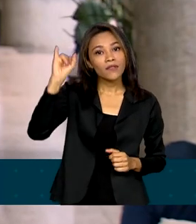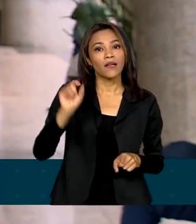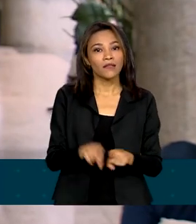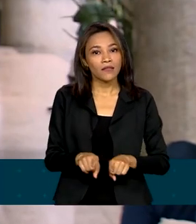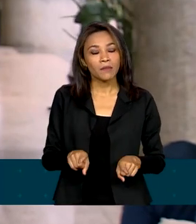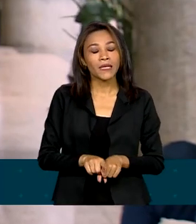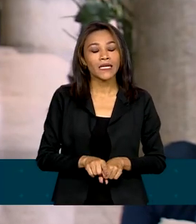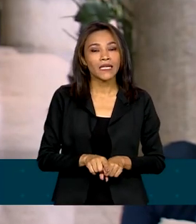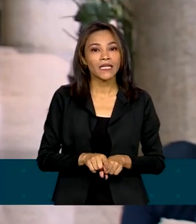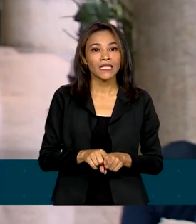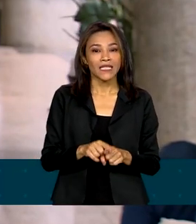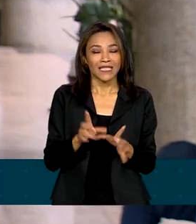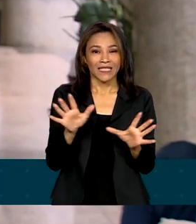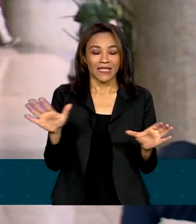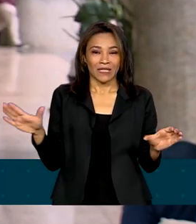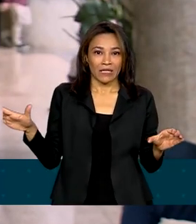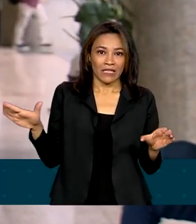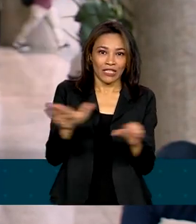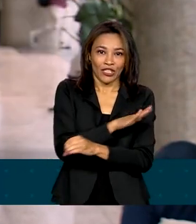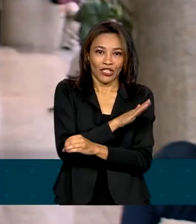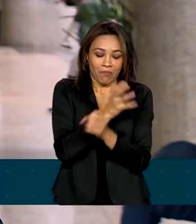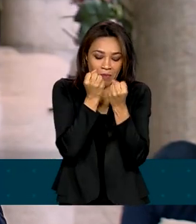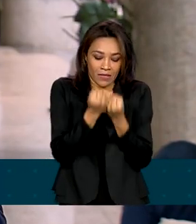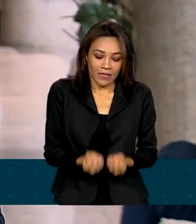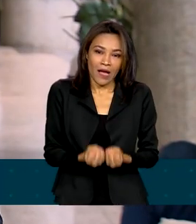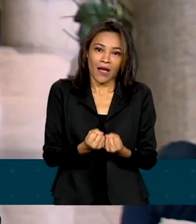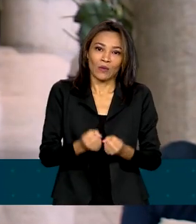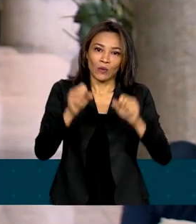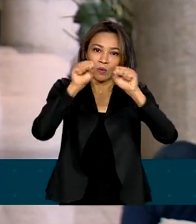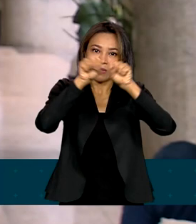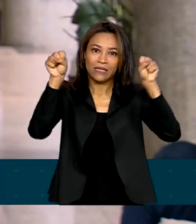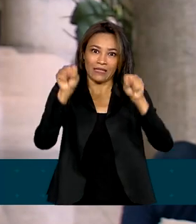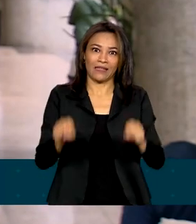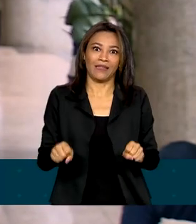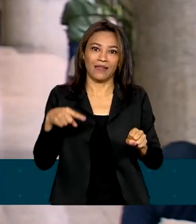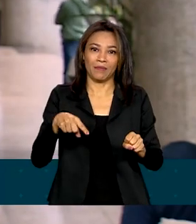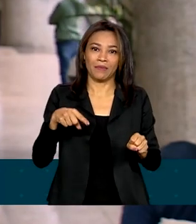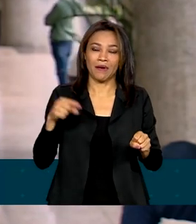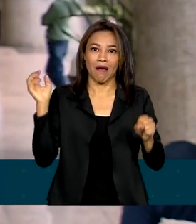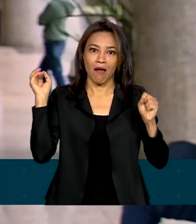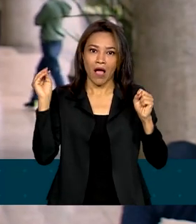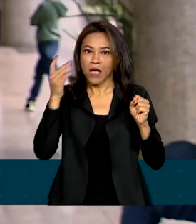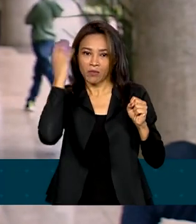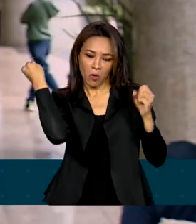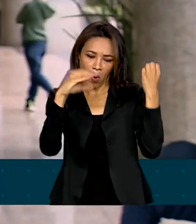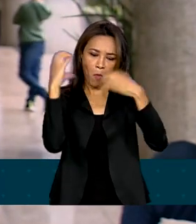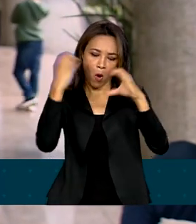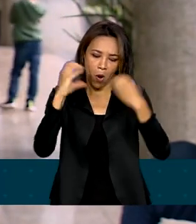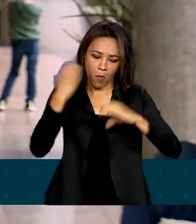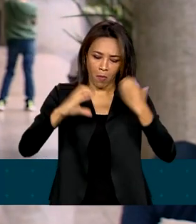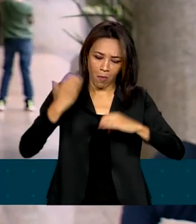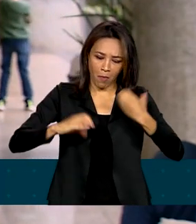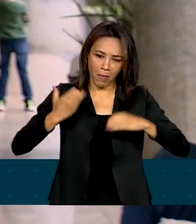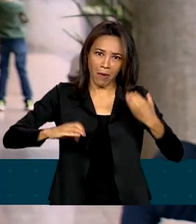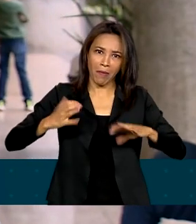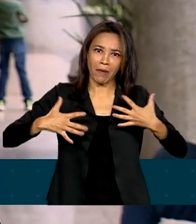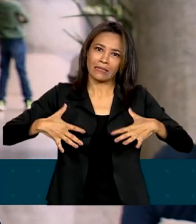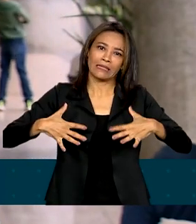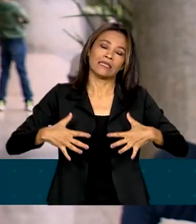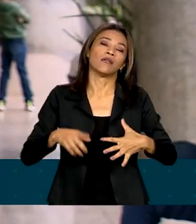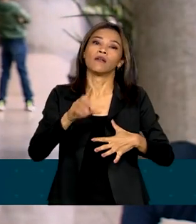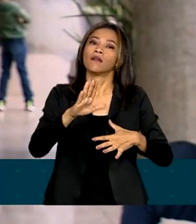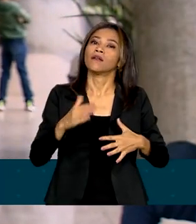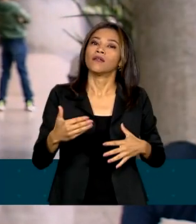possíveis congestionamentos, né, na página, nos sistemas digitais, né, da Receita Federal, né? Porém, não será